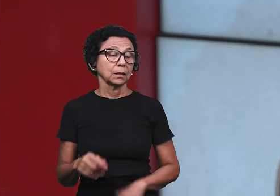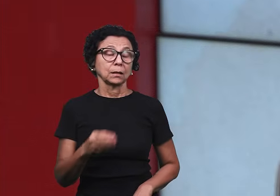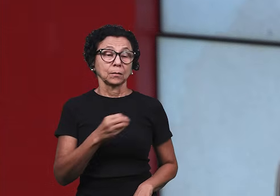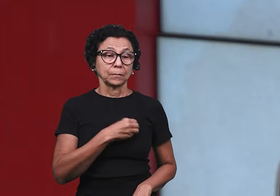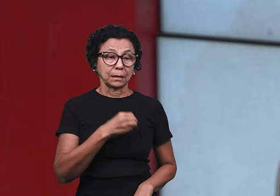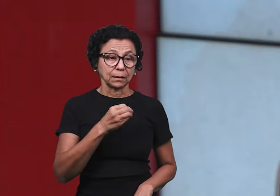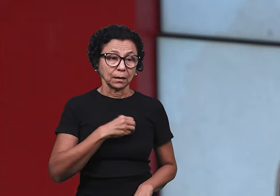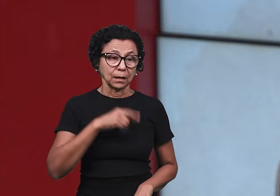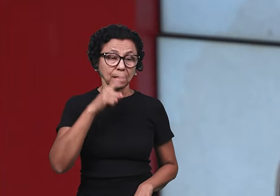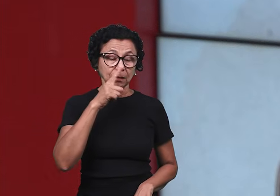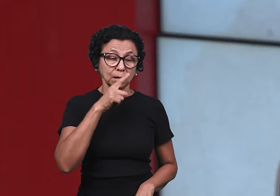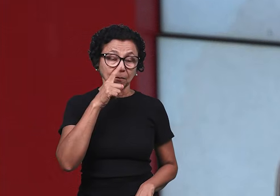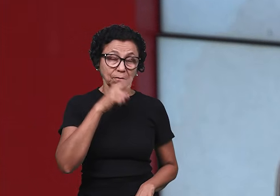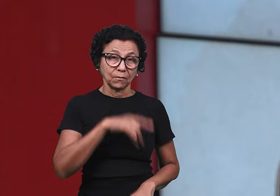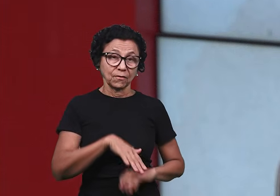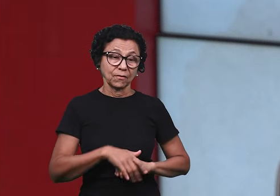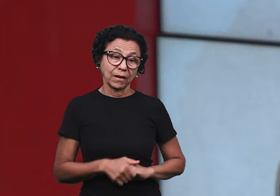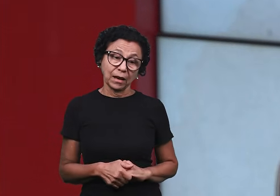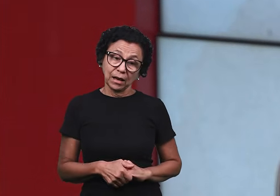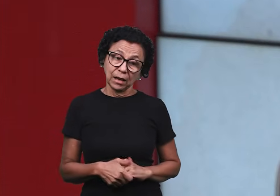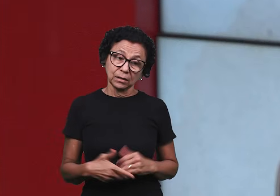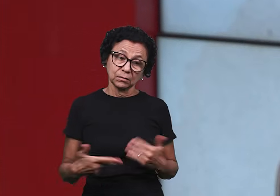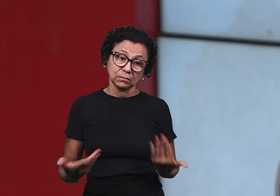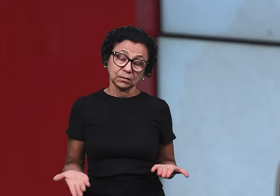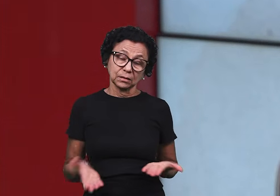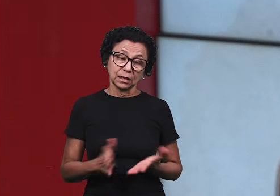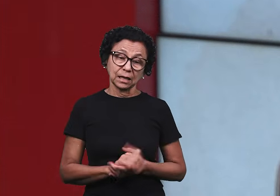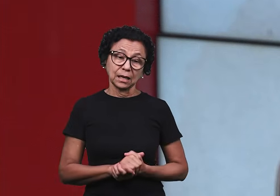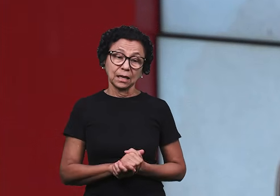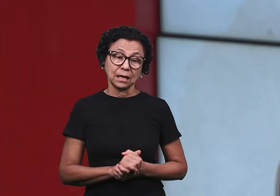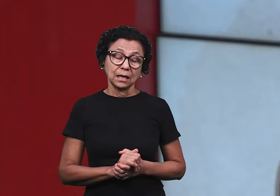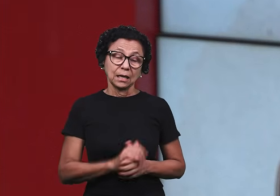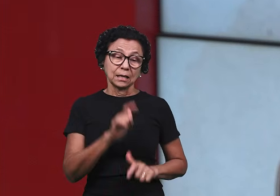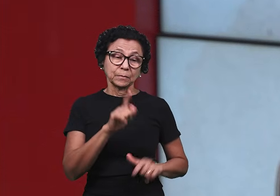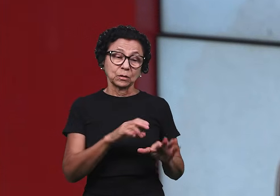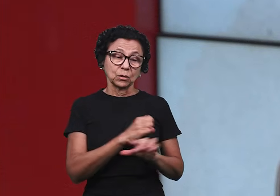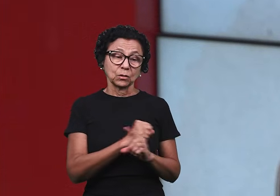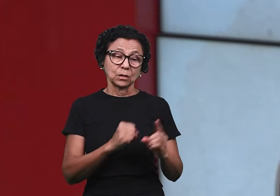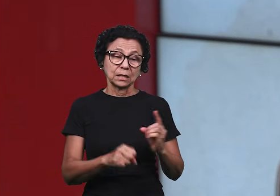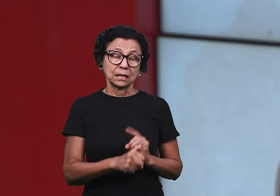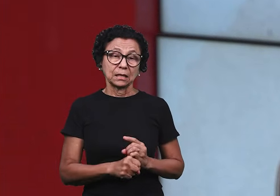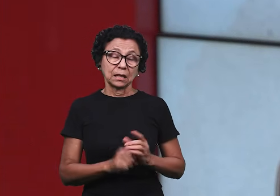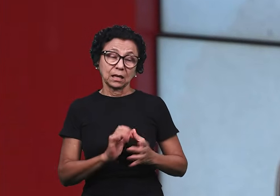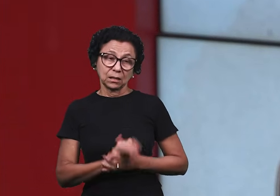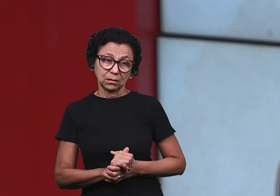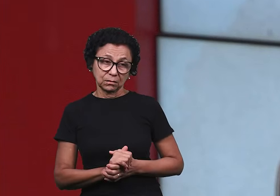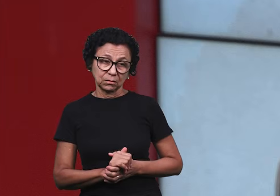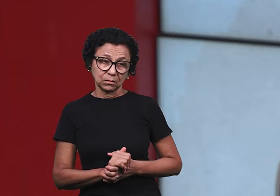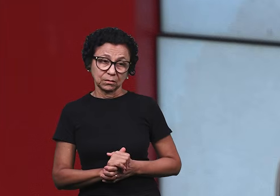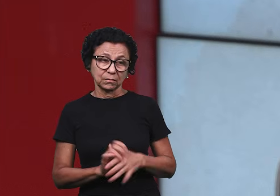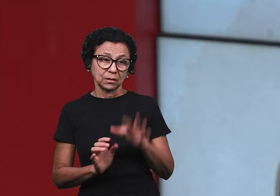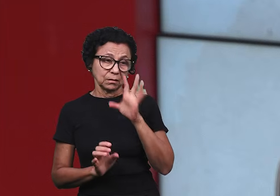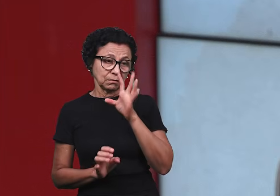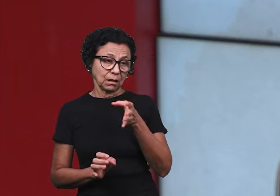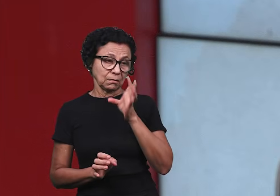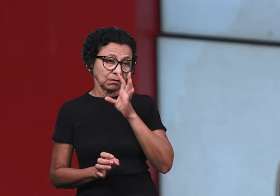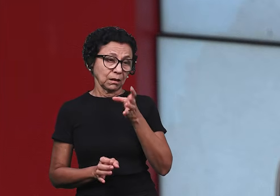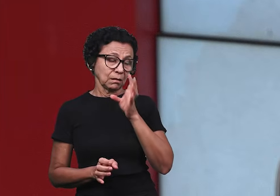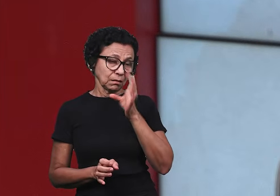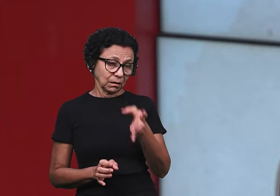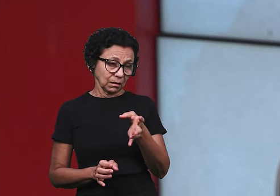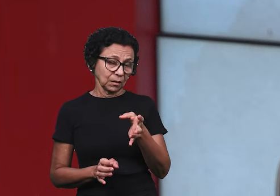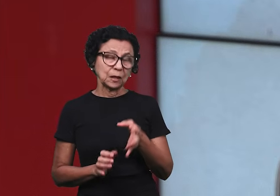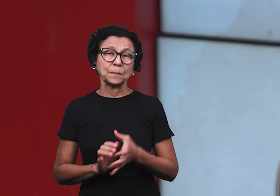de pecados, muitas vezes acusada ali pela sociedade que ela vivia, apontada pela sociedade, mas que com um coração